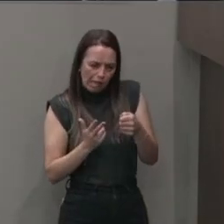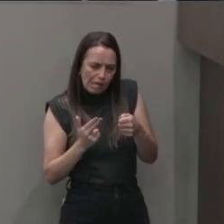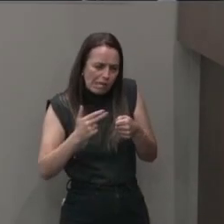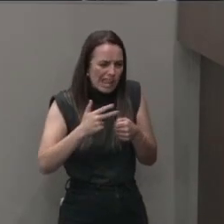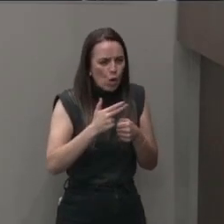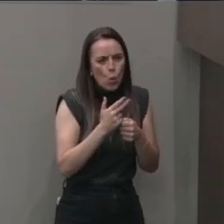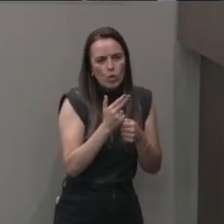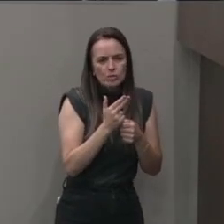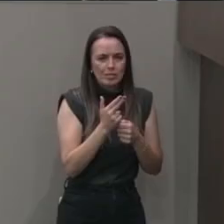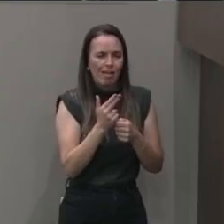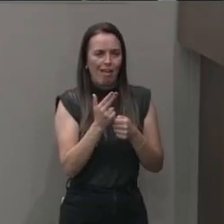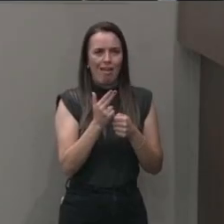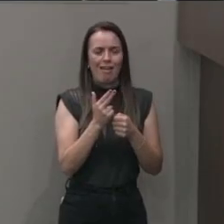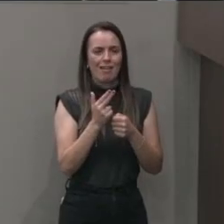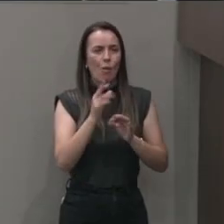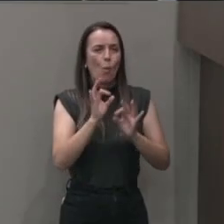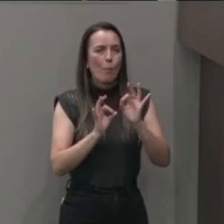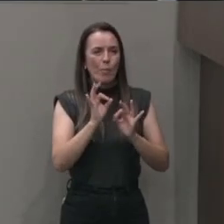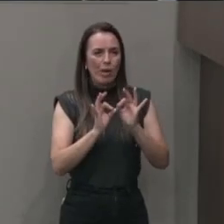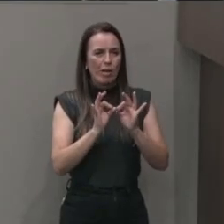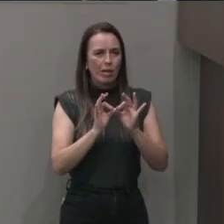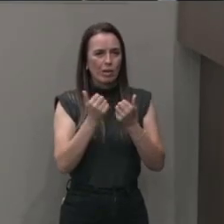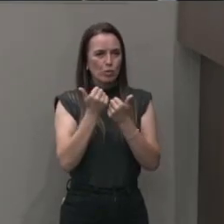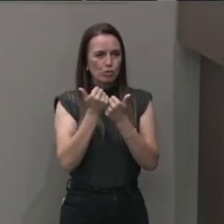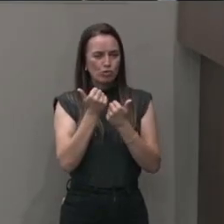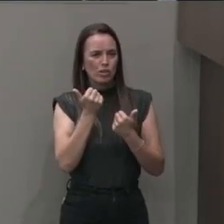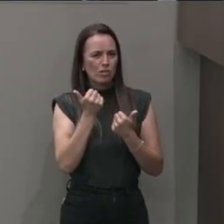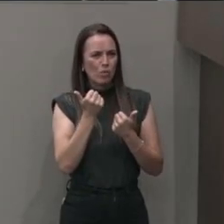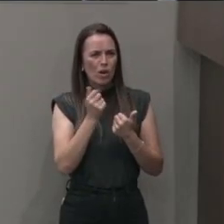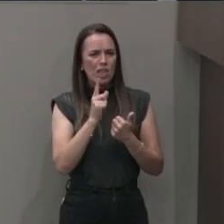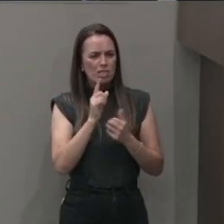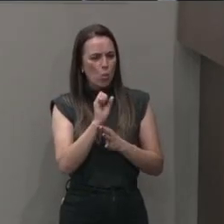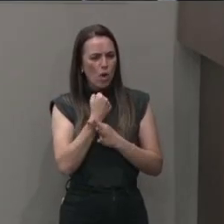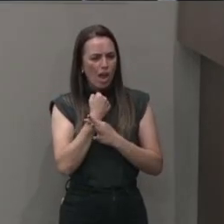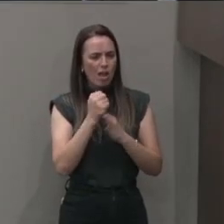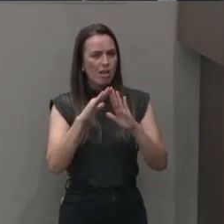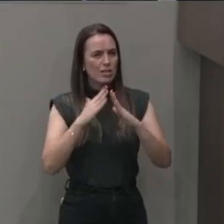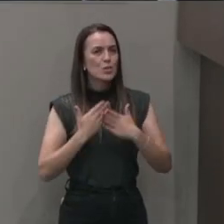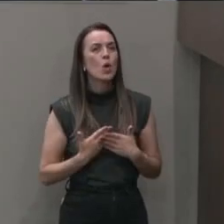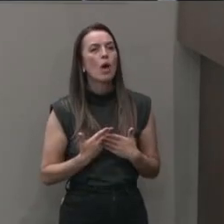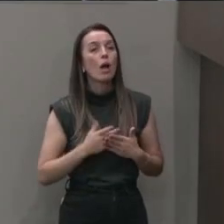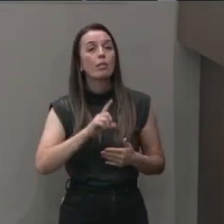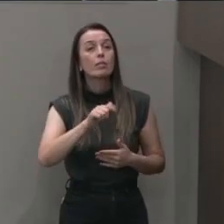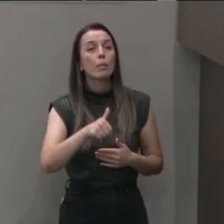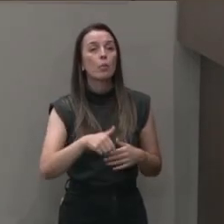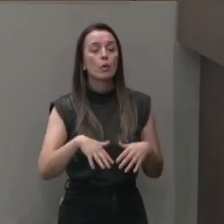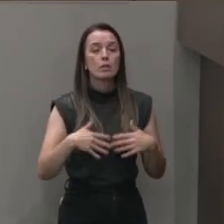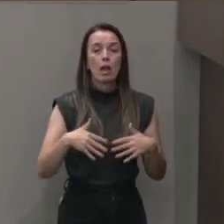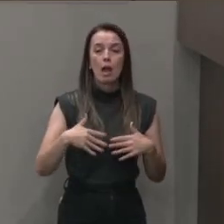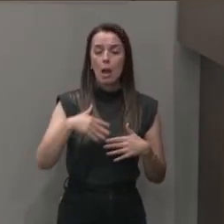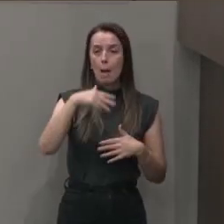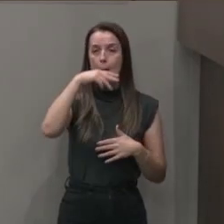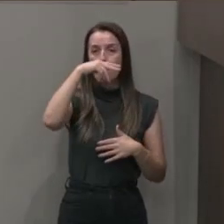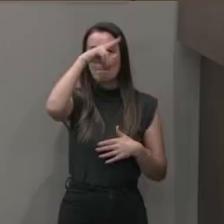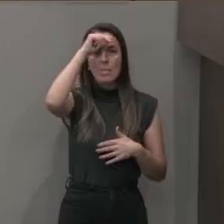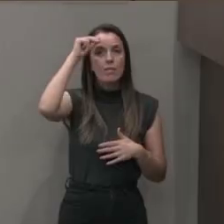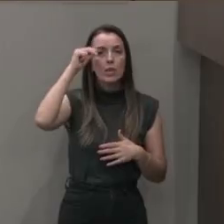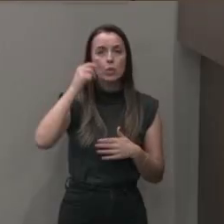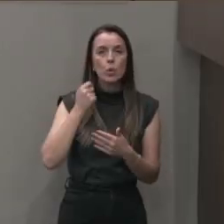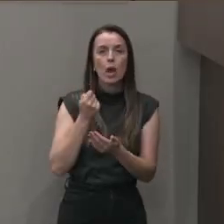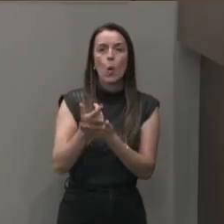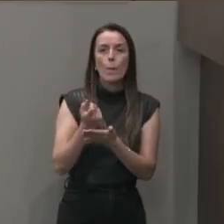áreas da habitação e não garantir escola. Depois a gente vê o município comprando vaga em escola, gente, é